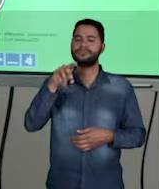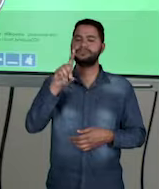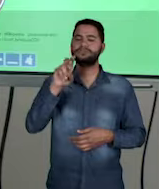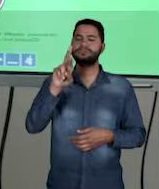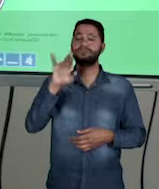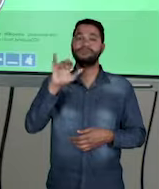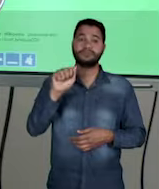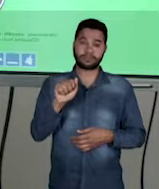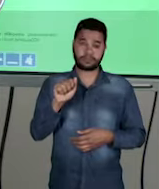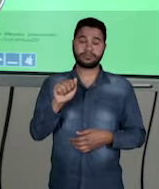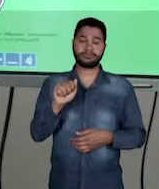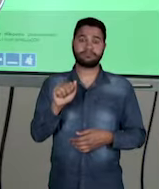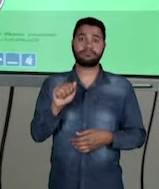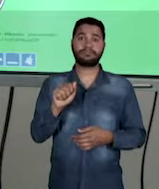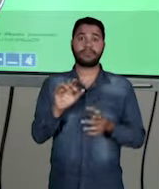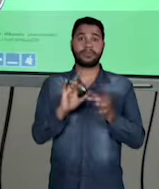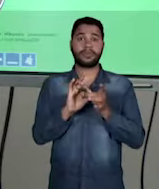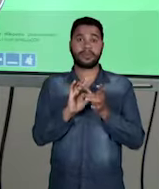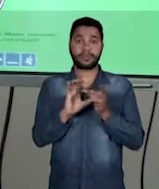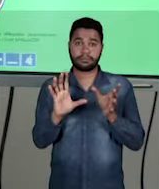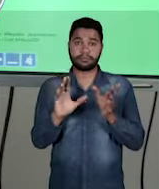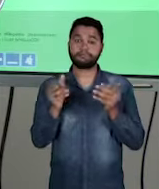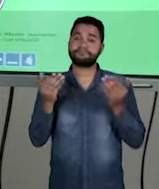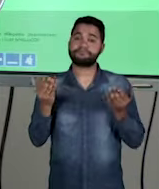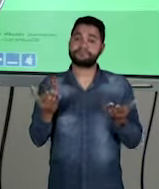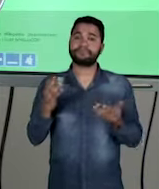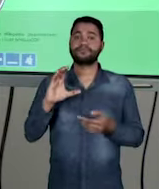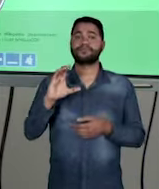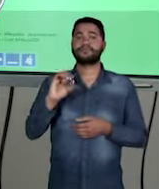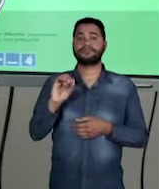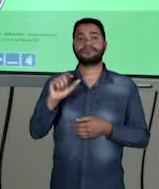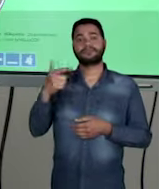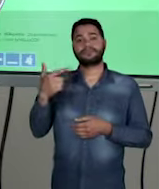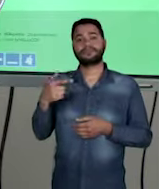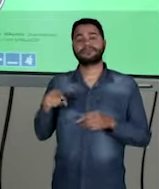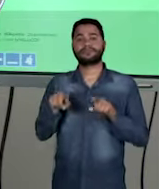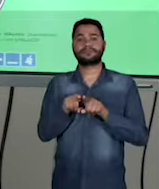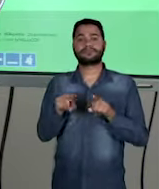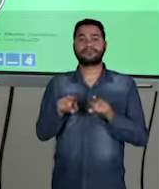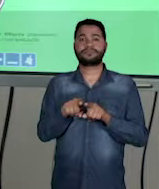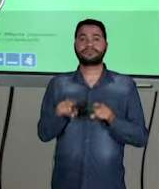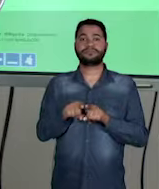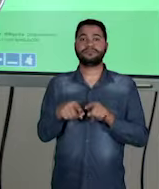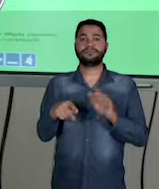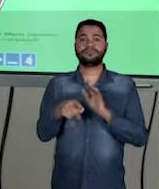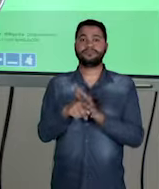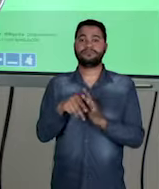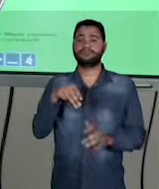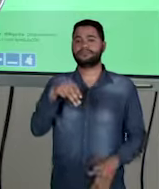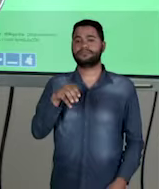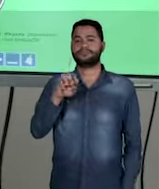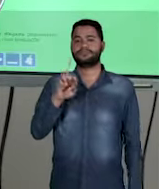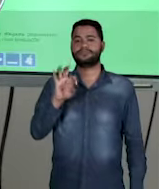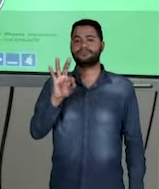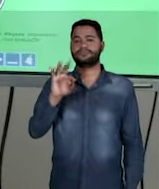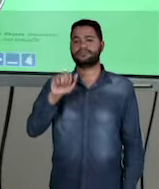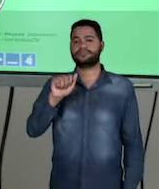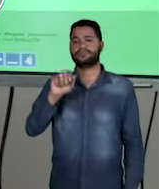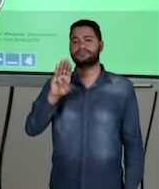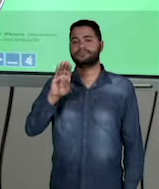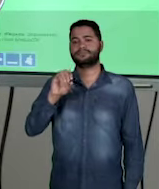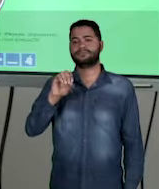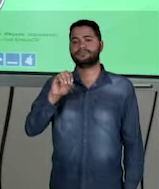o oxigênio, libera, então, gás carbônico e as excretas dos metabólitos, que